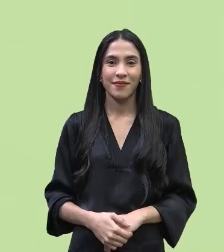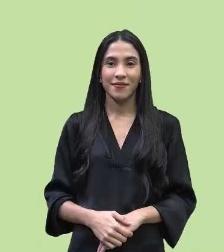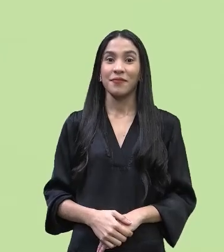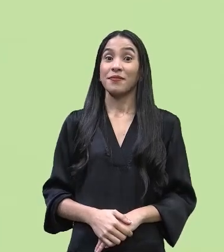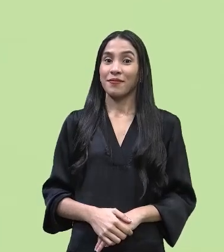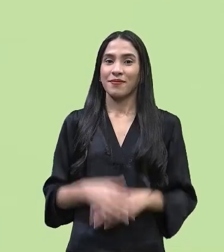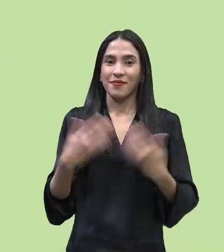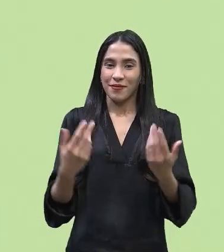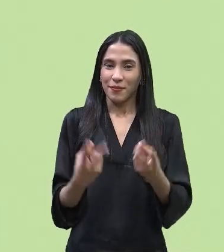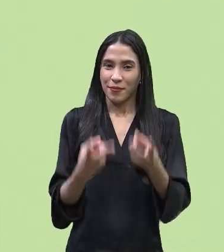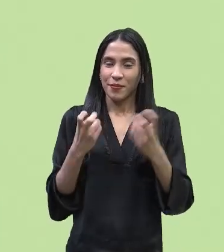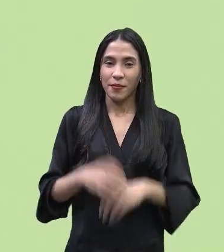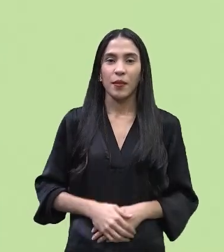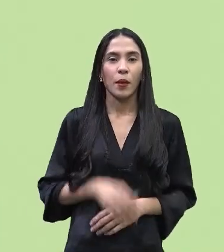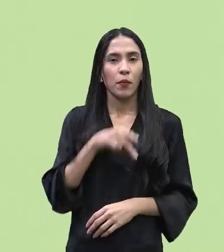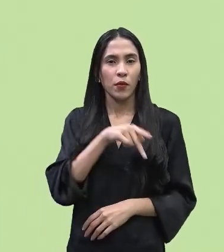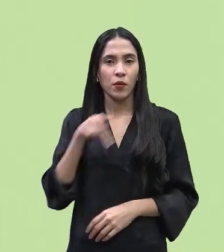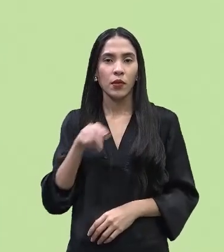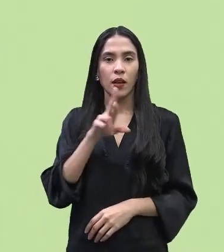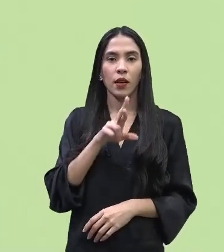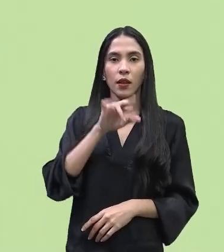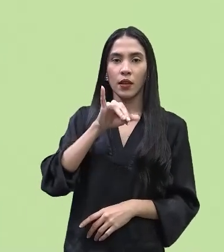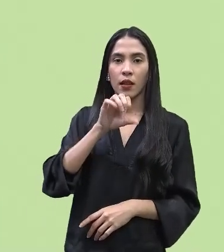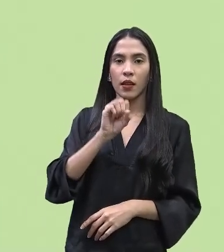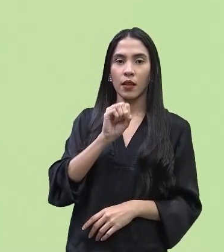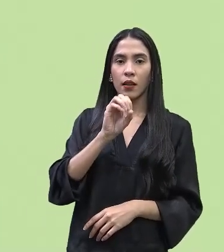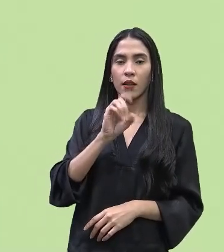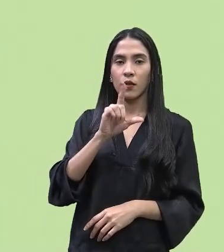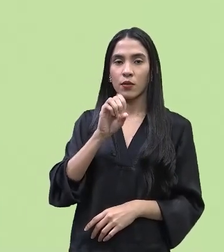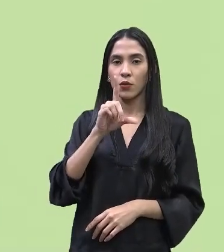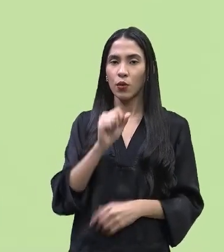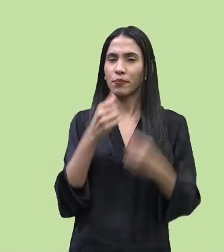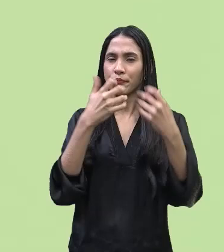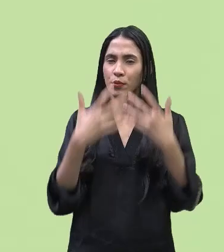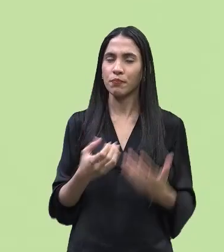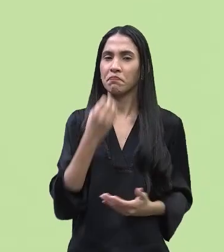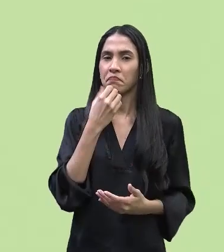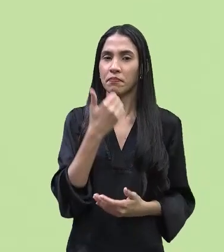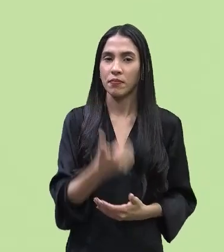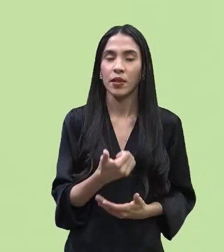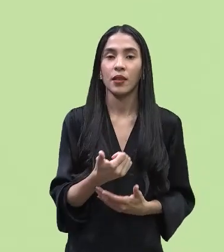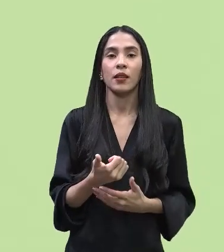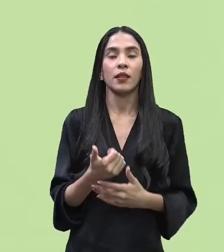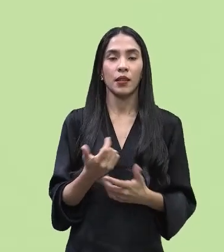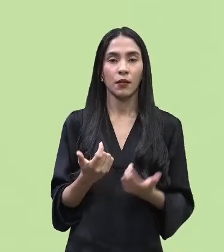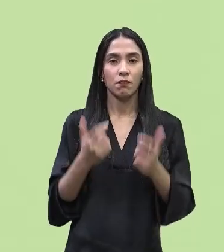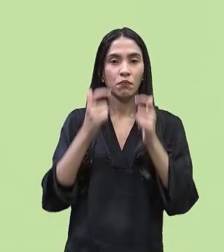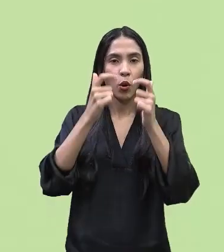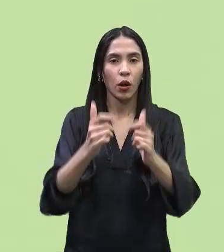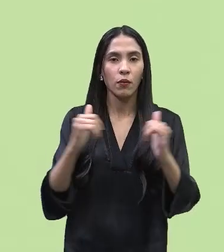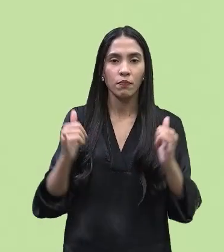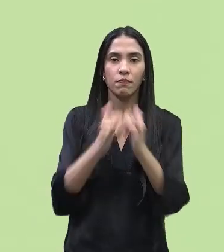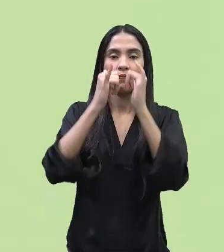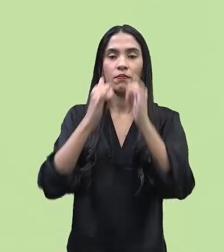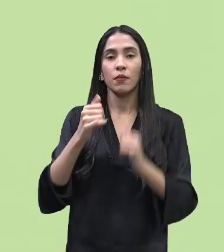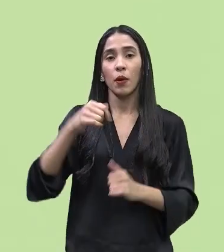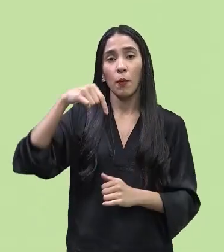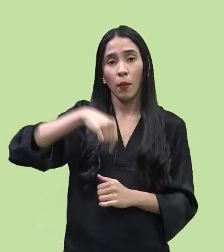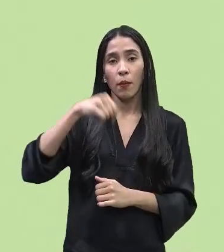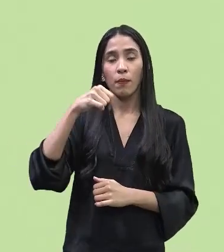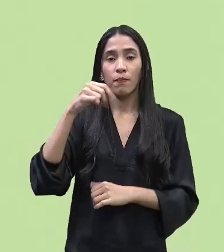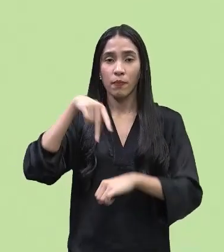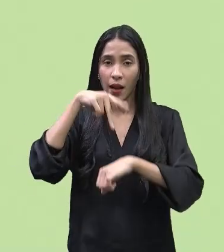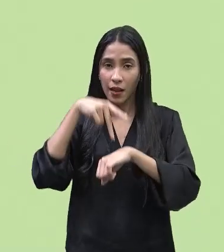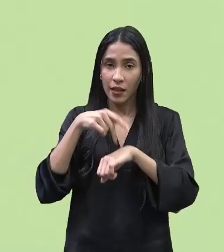Olha aí, né? A professora Risolda falou muito bem sobre a importância das hidroelétricas no nosso país, né?